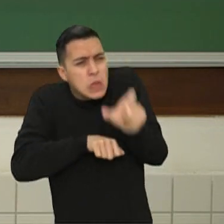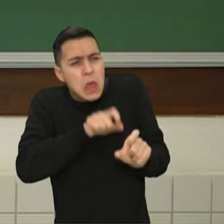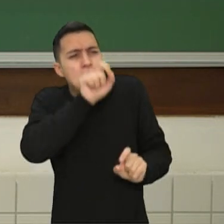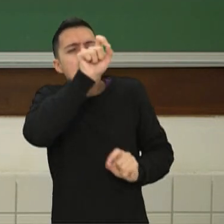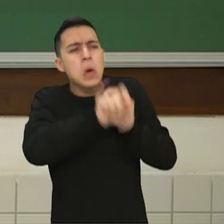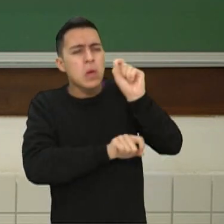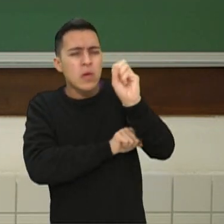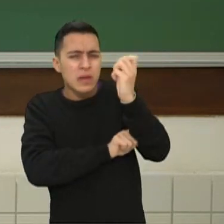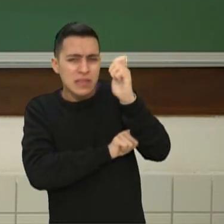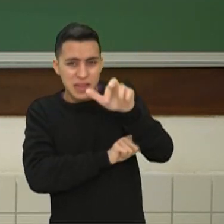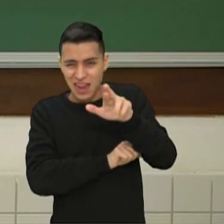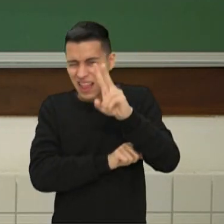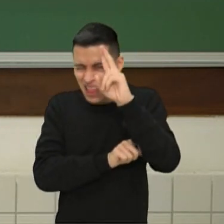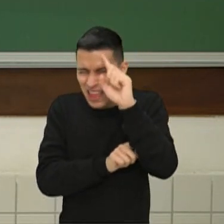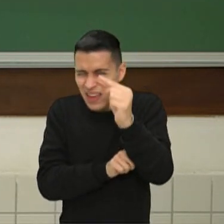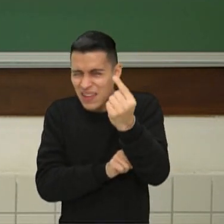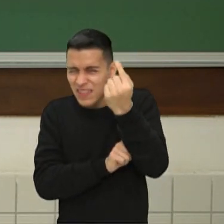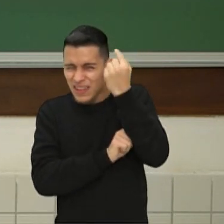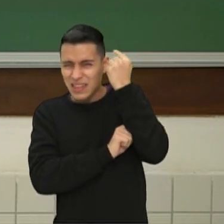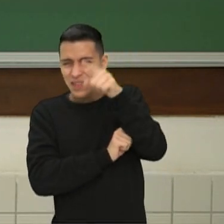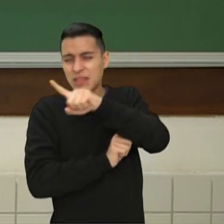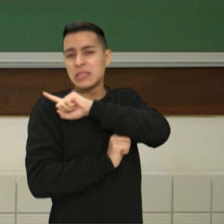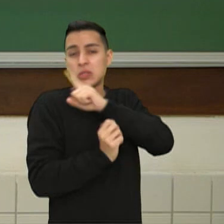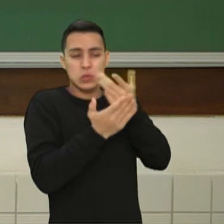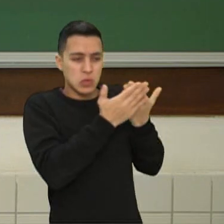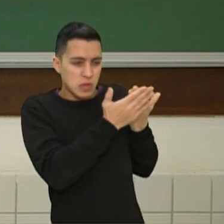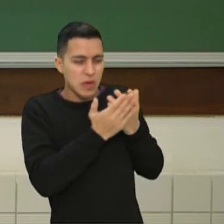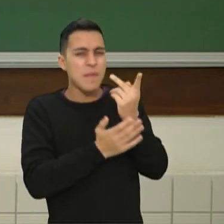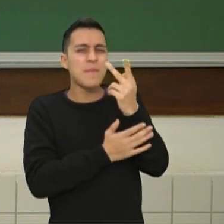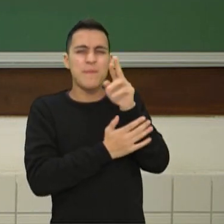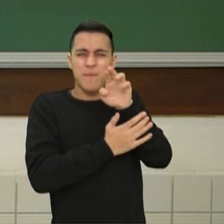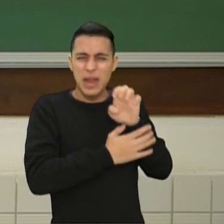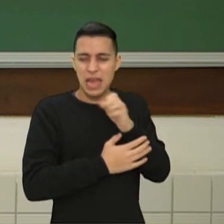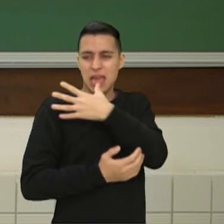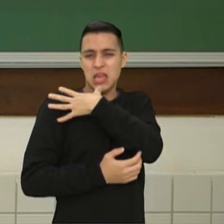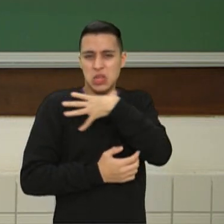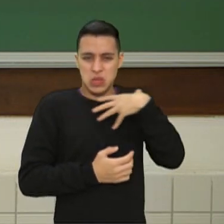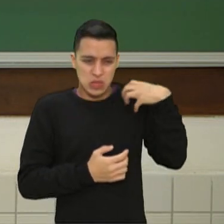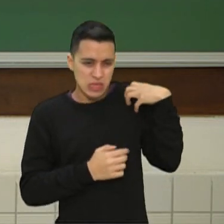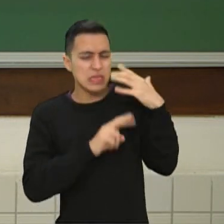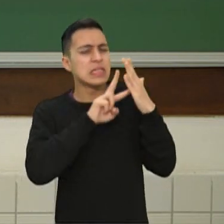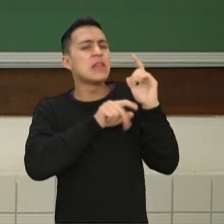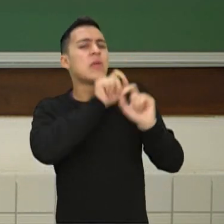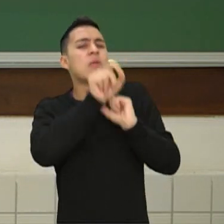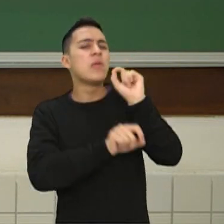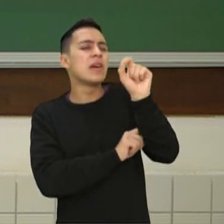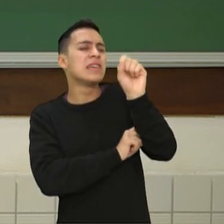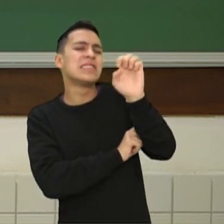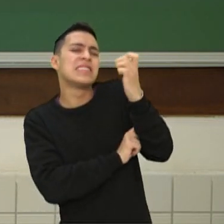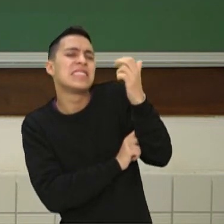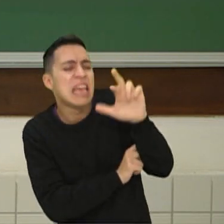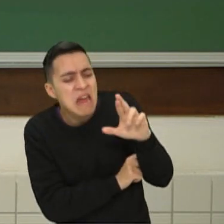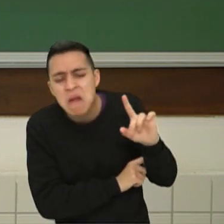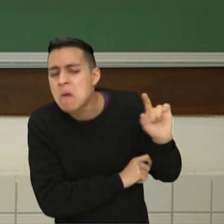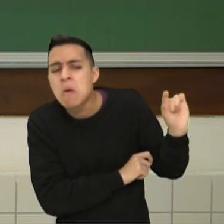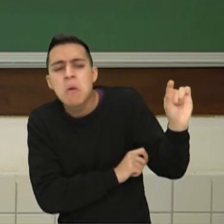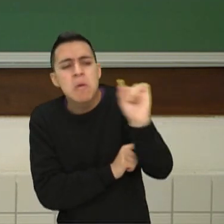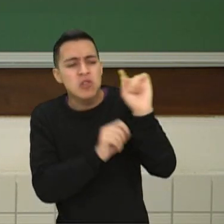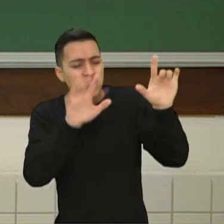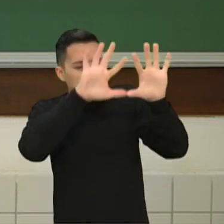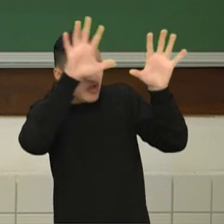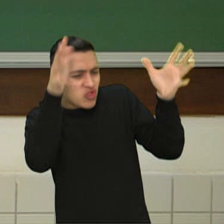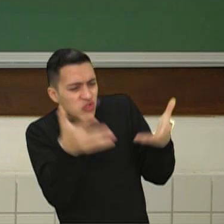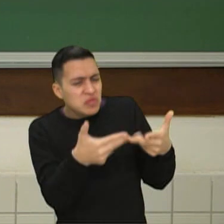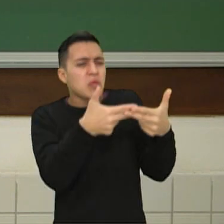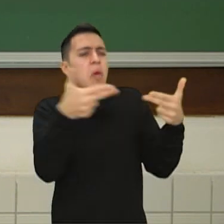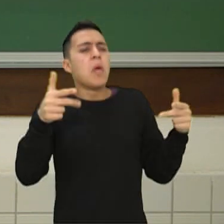ano, vocês estudaram os pré-socráticos, né? E os pré-socráticos estudavam o ser, ou seja, o que a coisa é, de fato, o que forma tudo